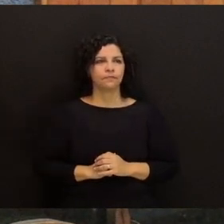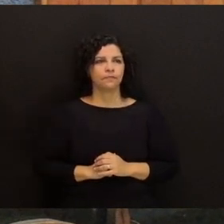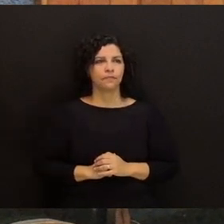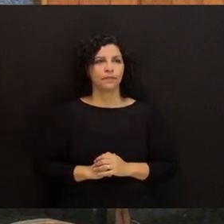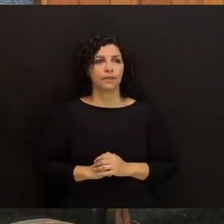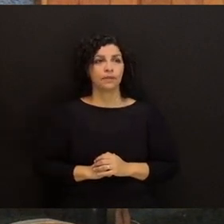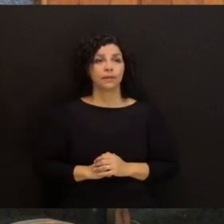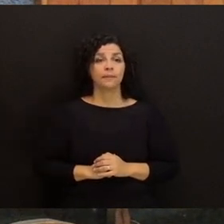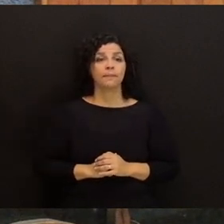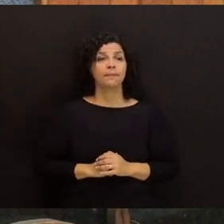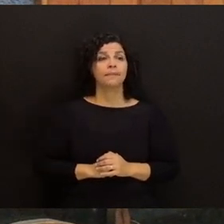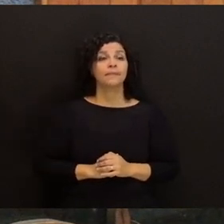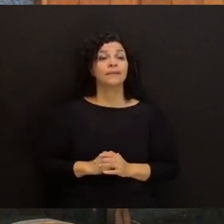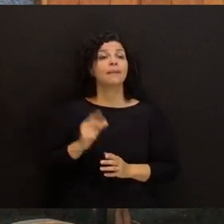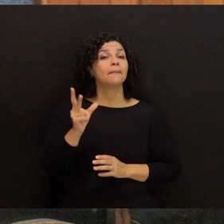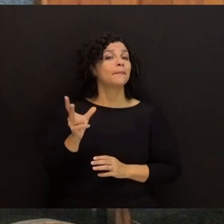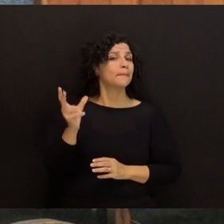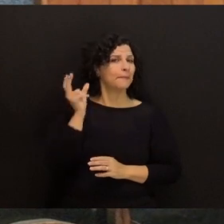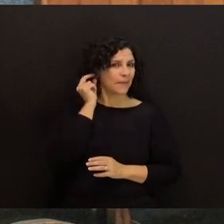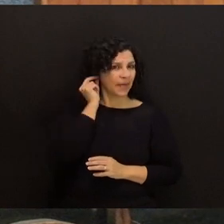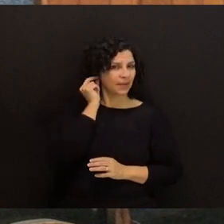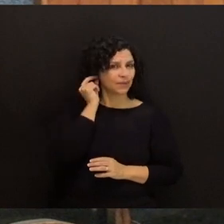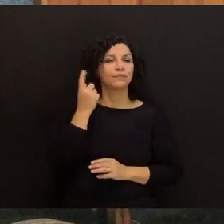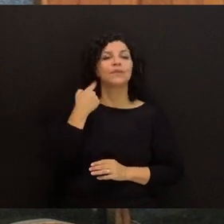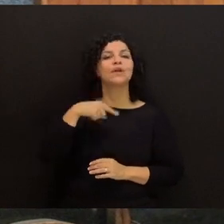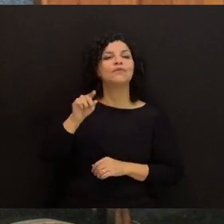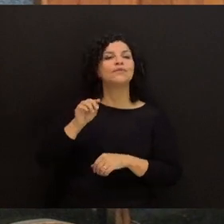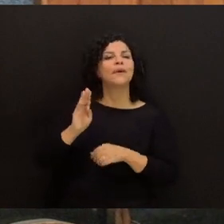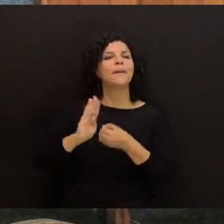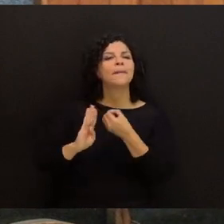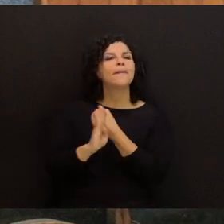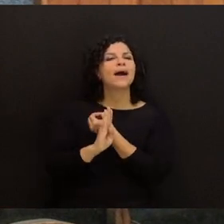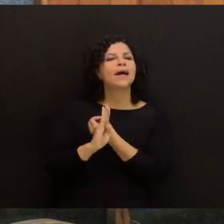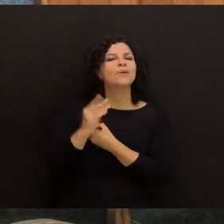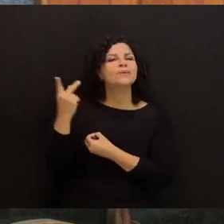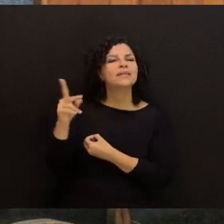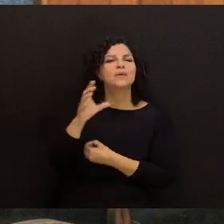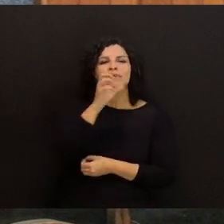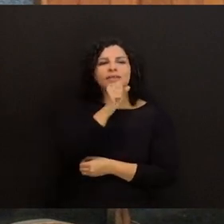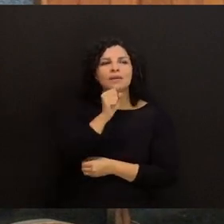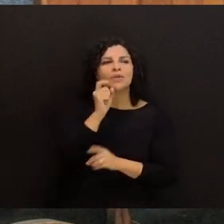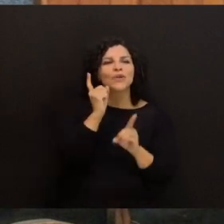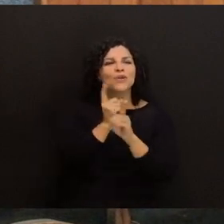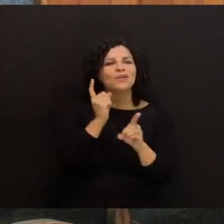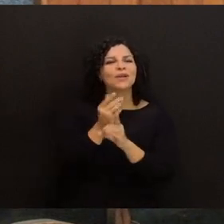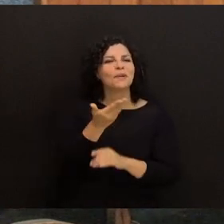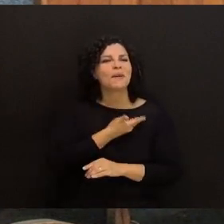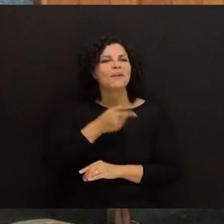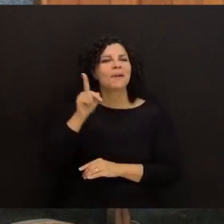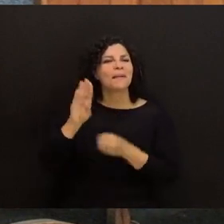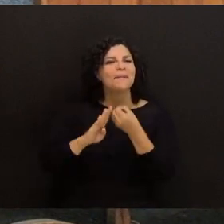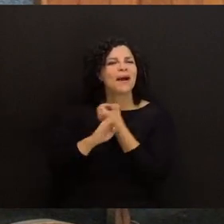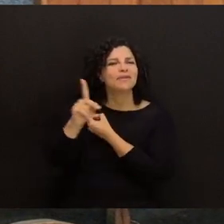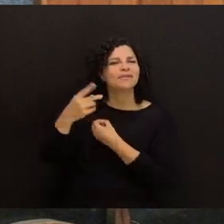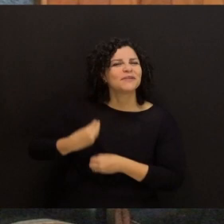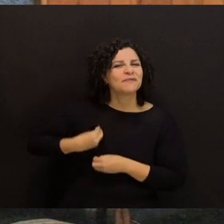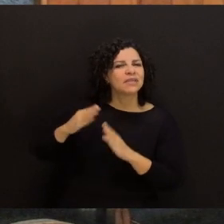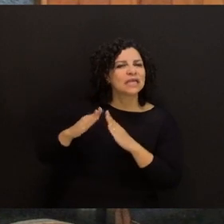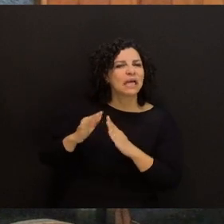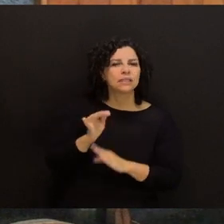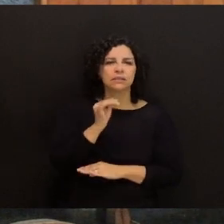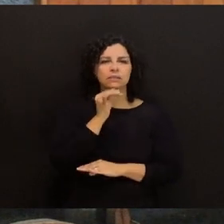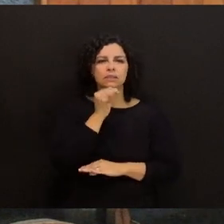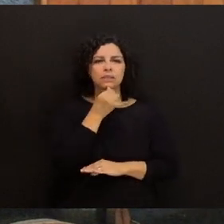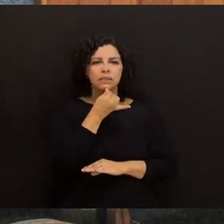vereador Paulinho Maradona estive caminhando no bairro do Senhor sábado reencontrando meus amigos e triste